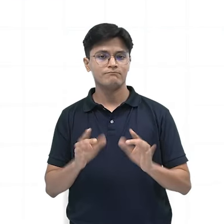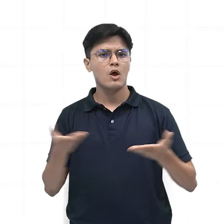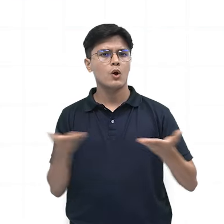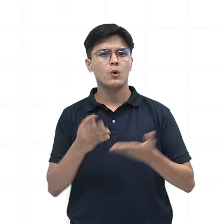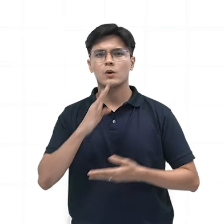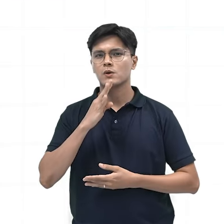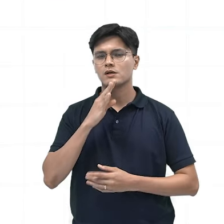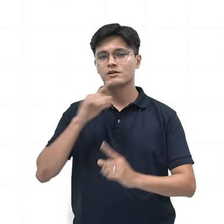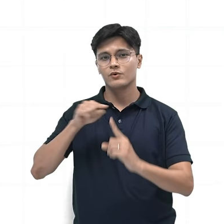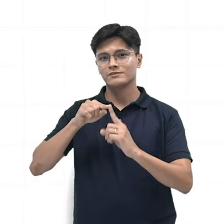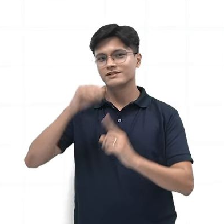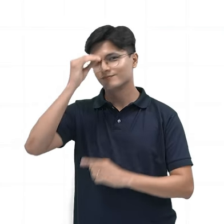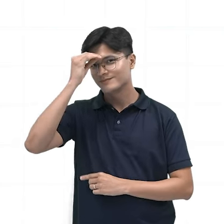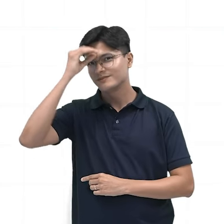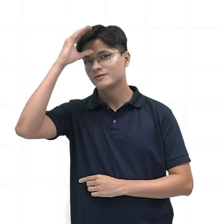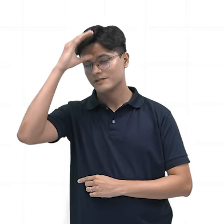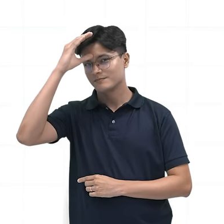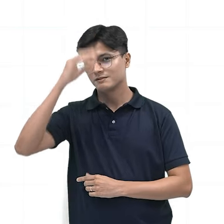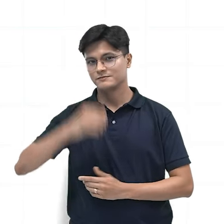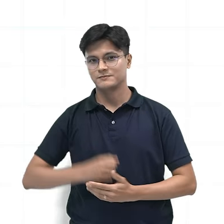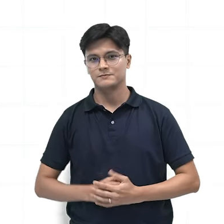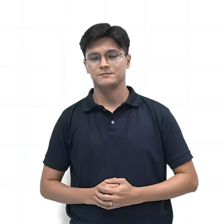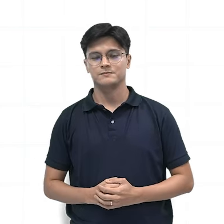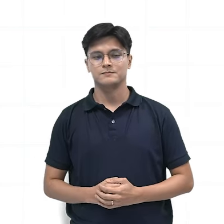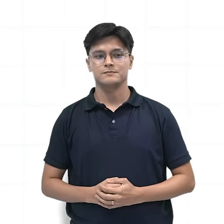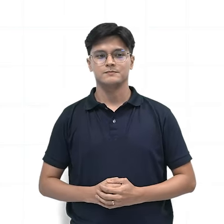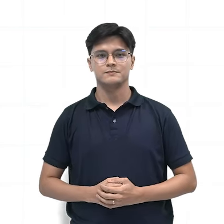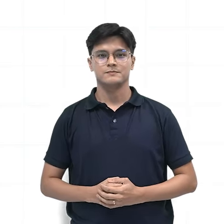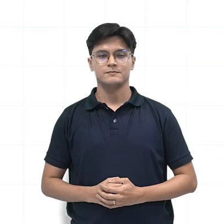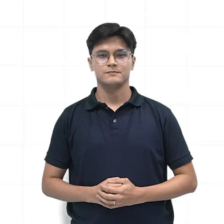o objeto de conhecimento da nossa aula.